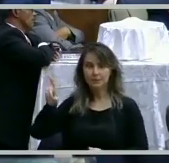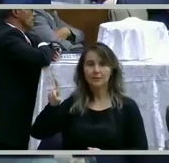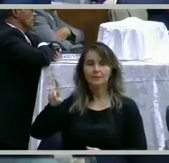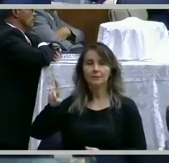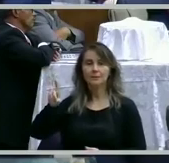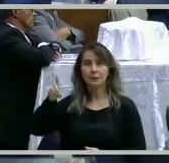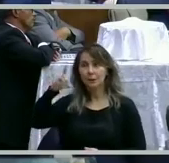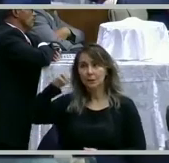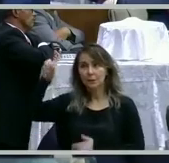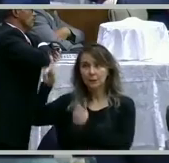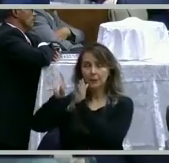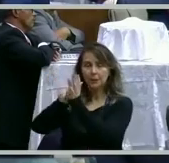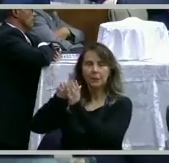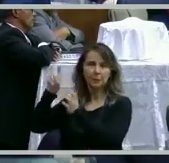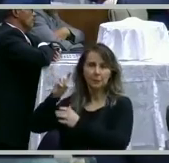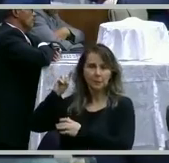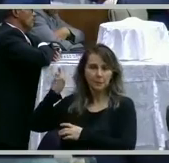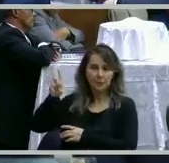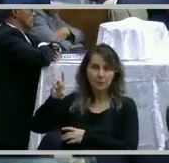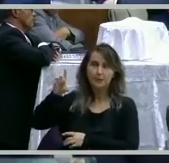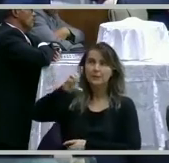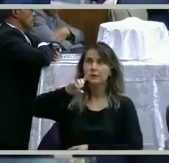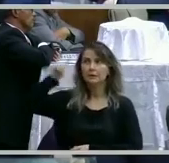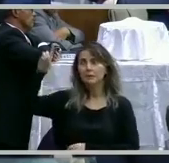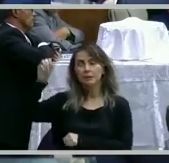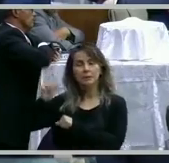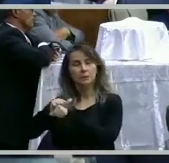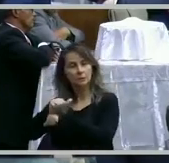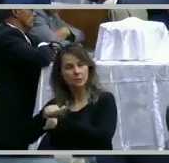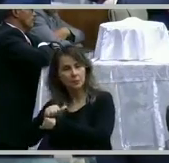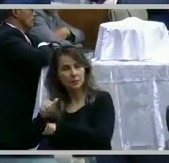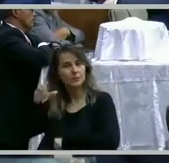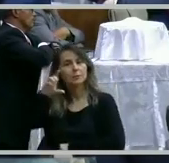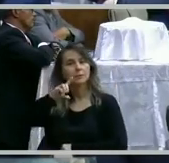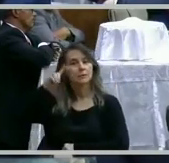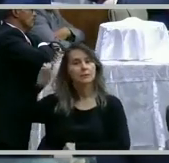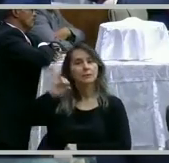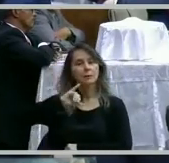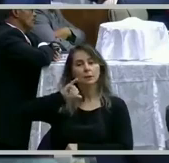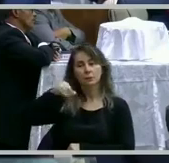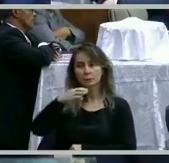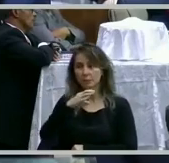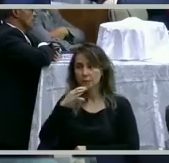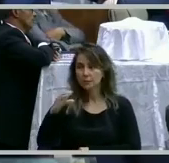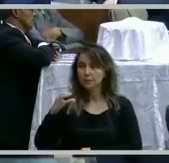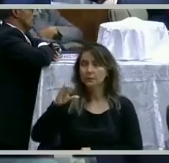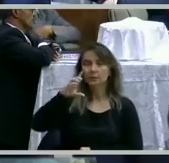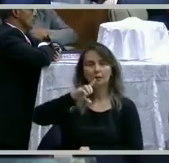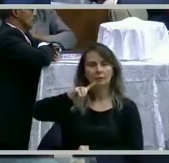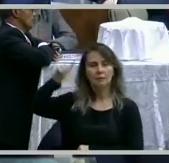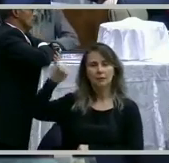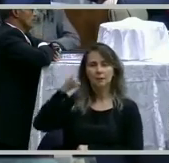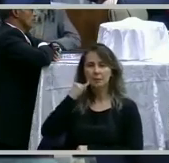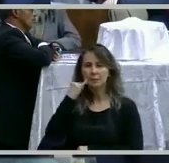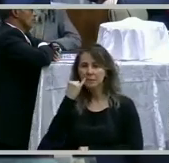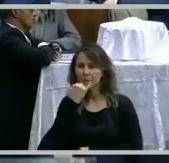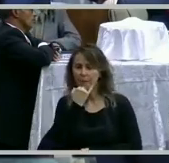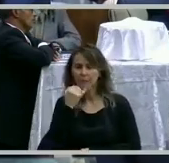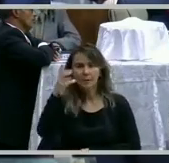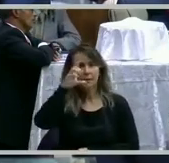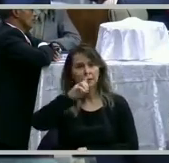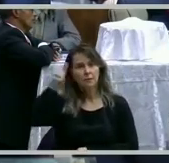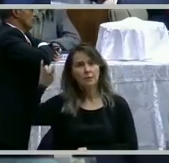o Deus de Abraão, o Deus de Jacó, o Deus de Isaías, o Deus